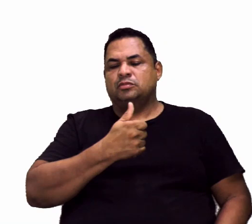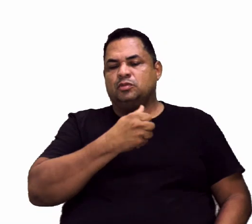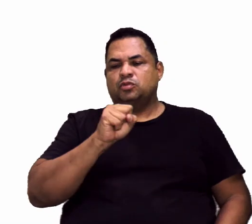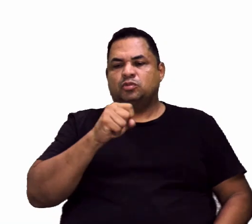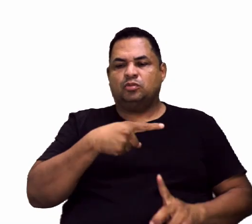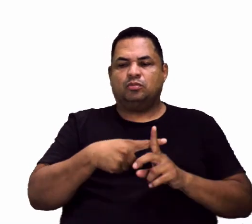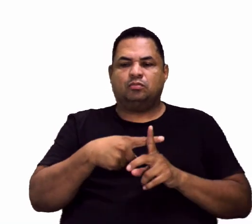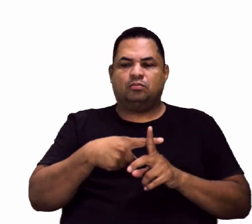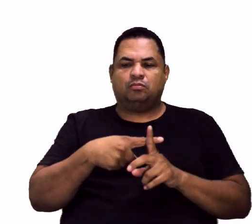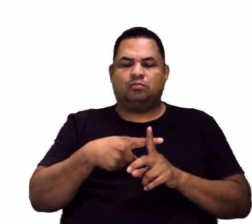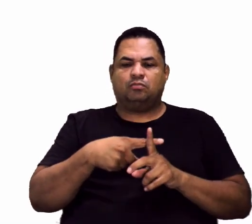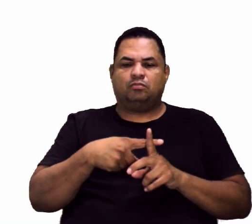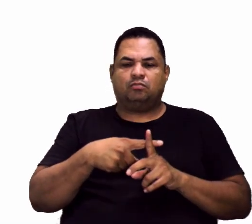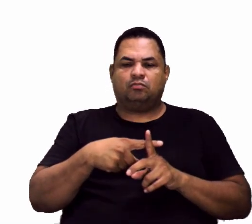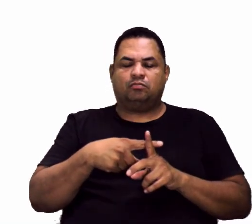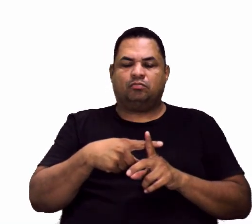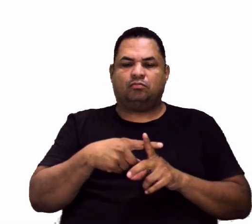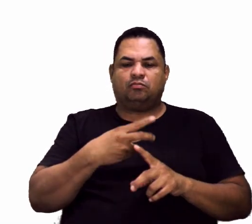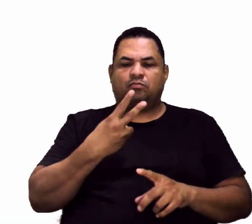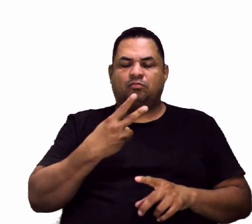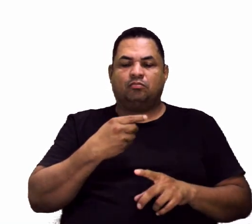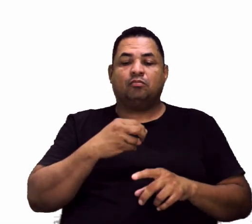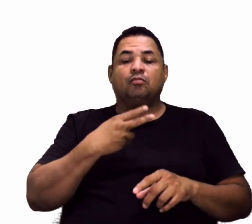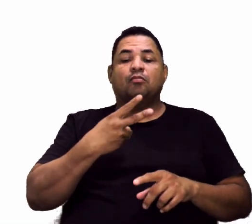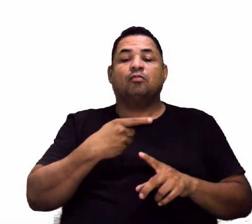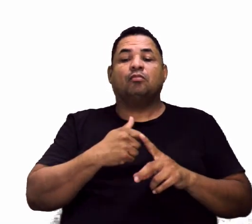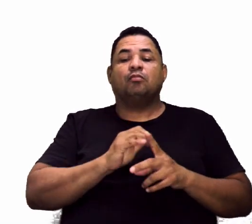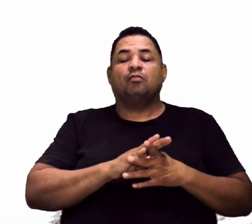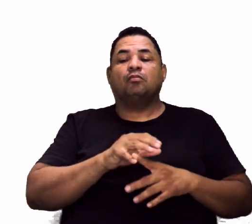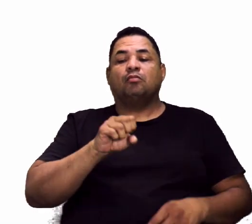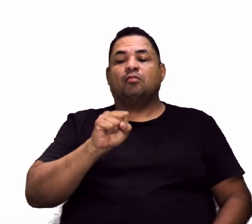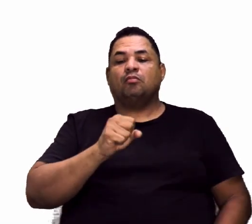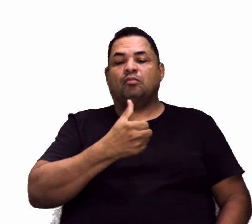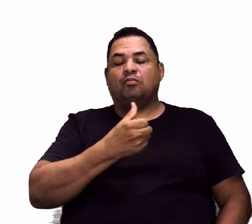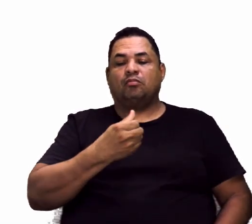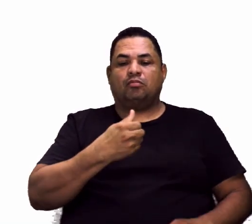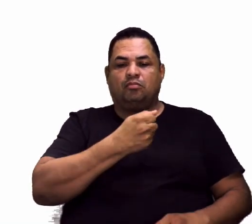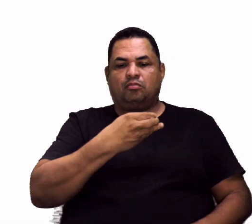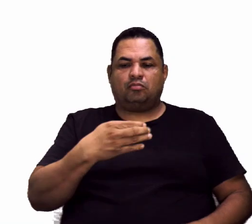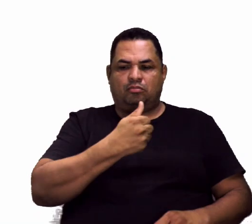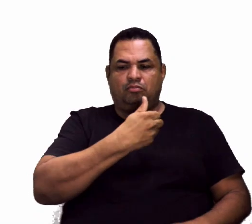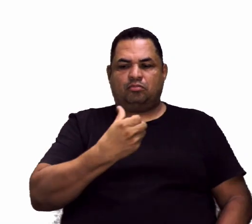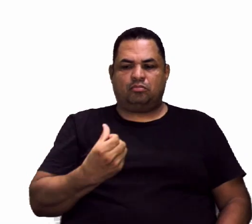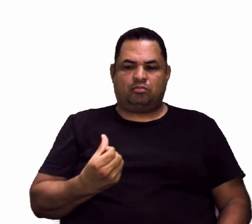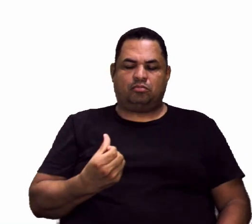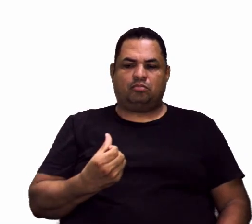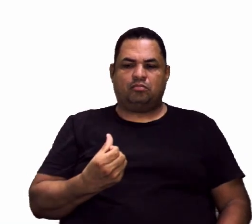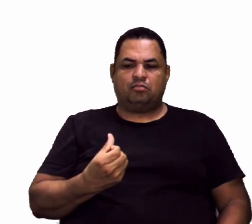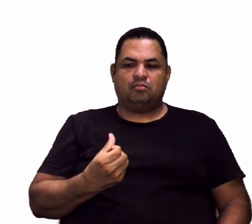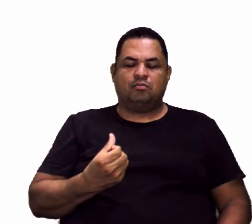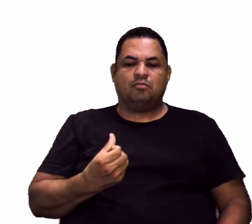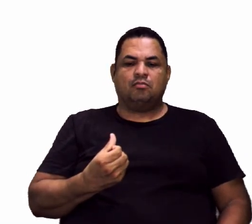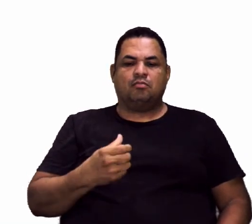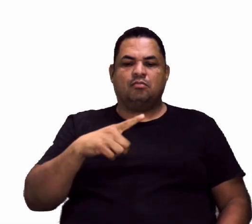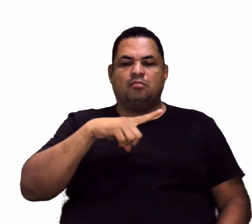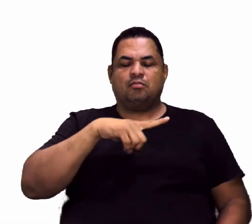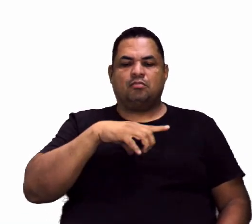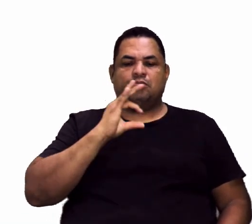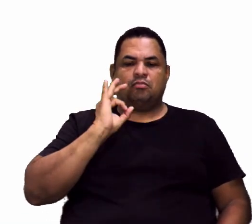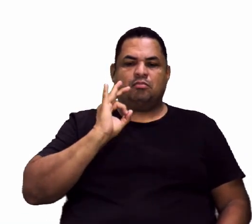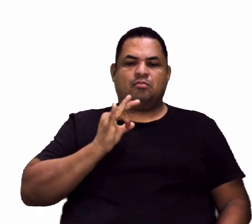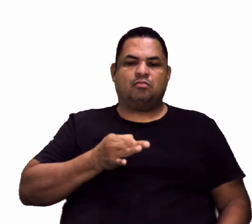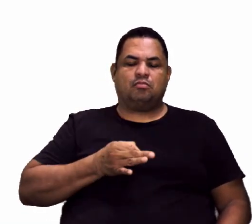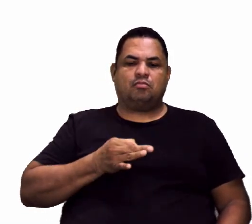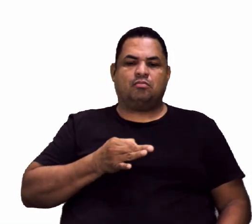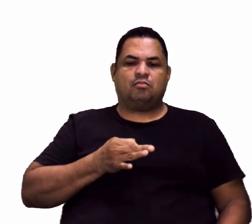8. Olha aí. 2 e 4, 6, 6 e 2, 8, 6, 14, 16. Olha aí, você tem exatamente